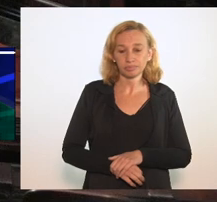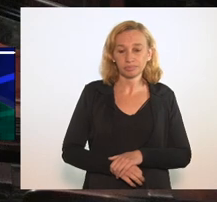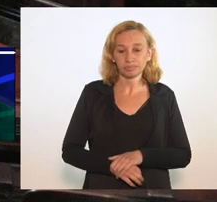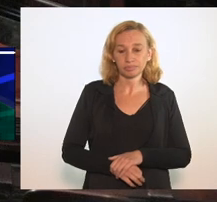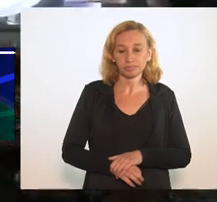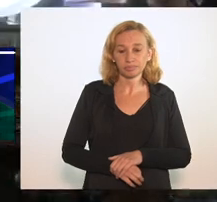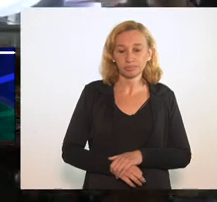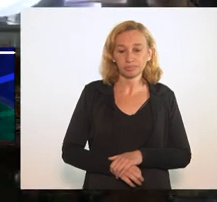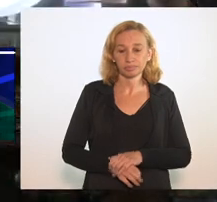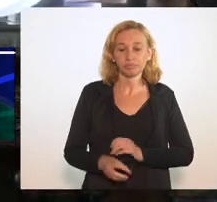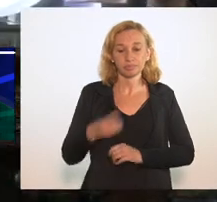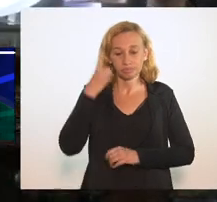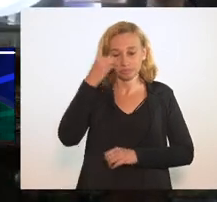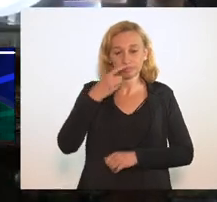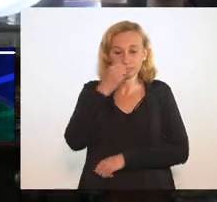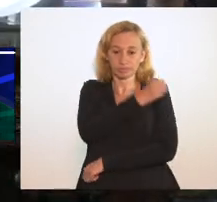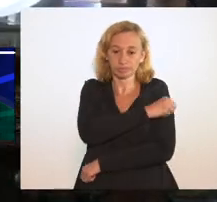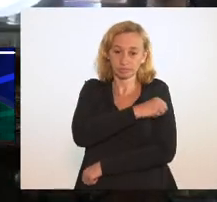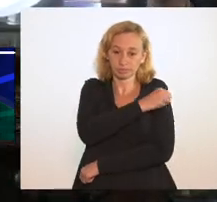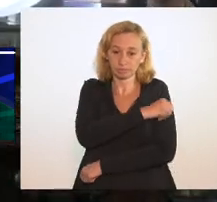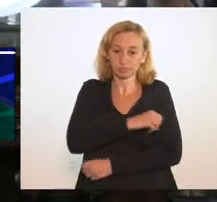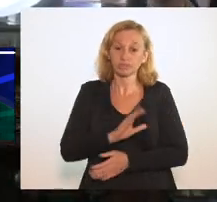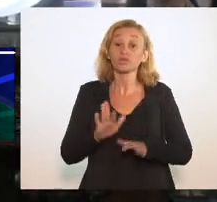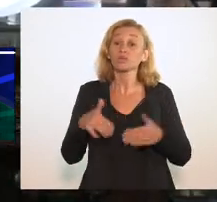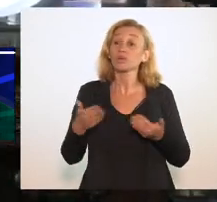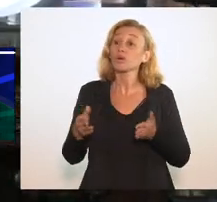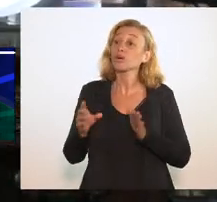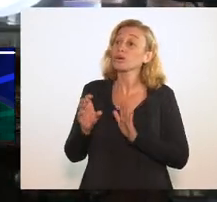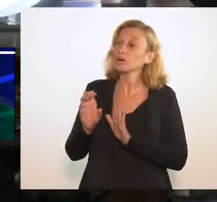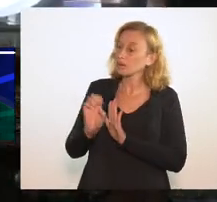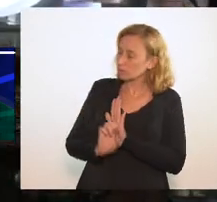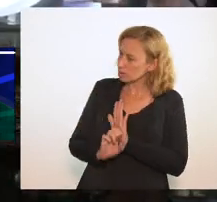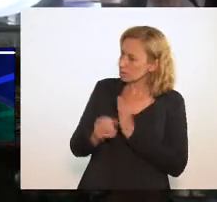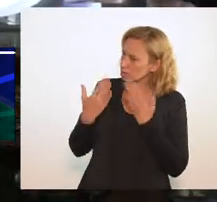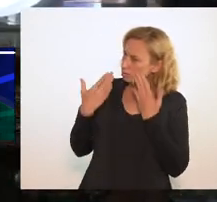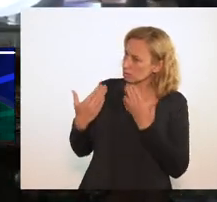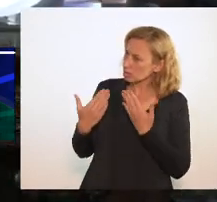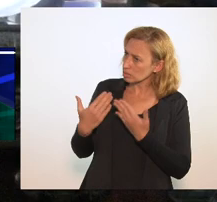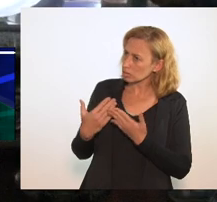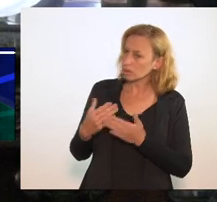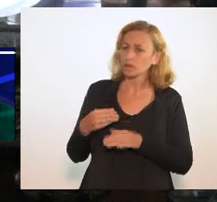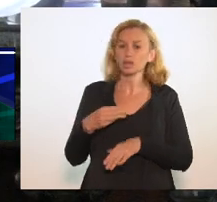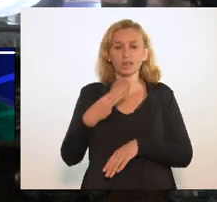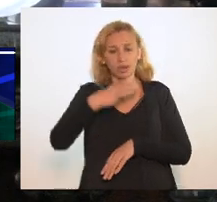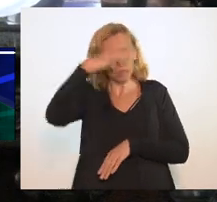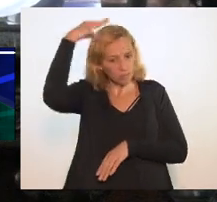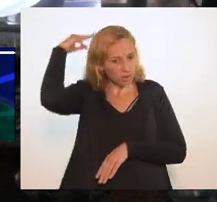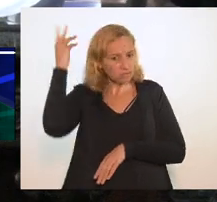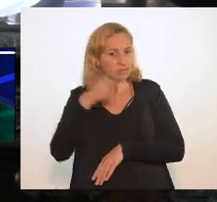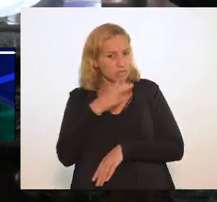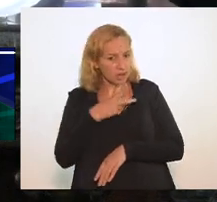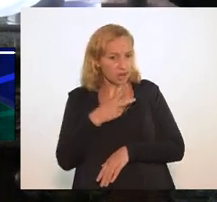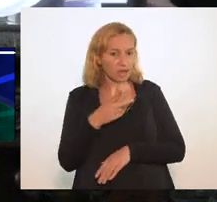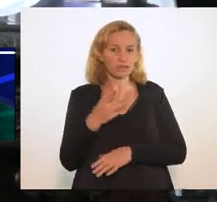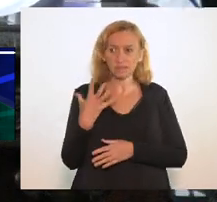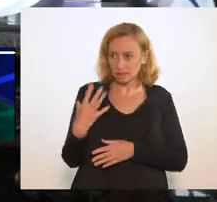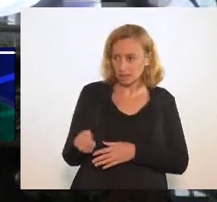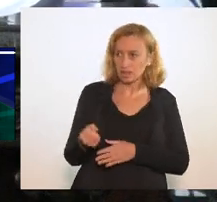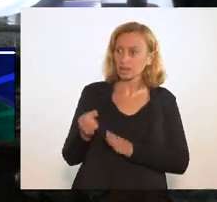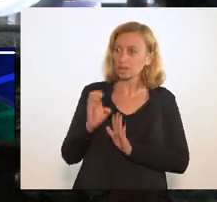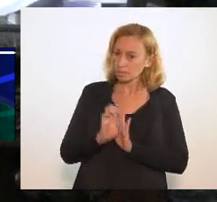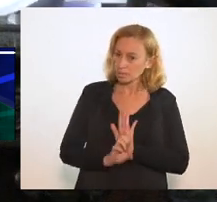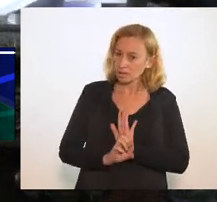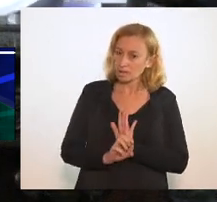Deputada enfermeira, qual é a emenda que Vossa Excelência apresentou? Porque aí o Márcio vai dar o parecer e ver se acata a emenda. Sim.